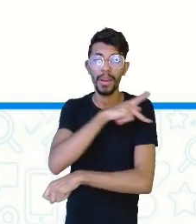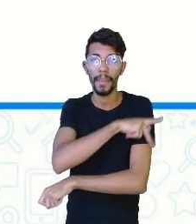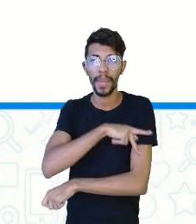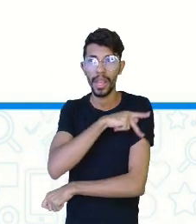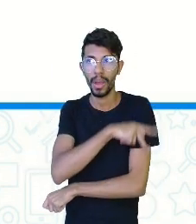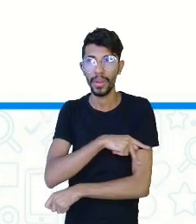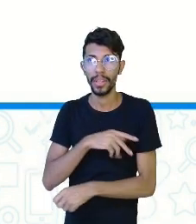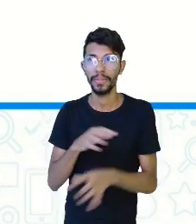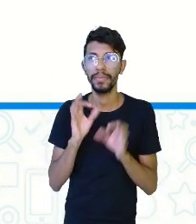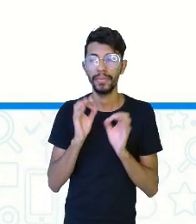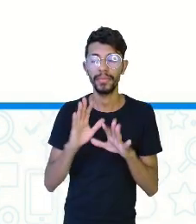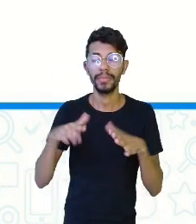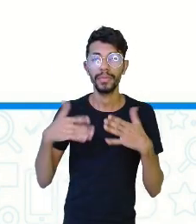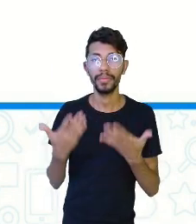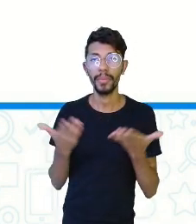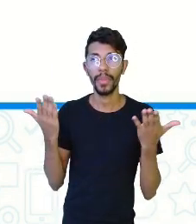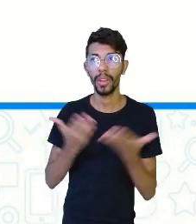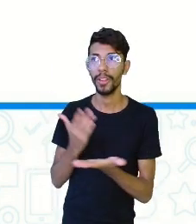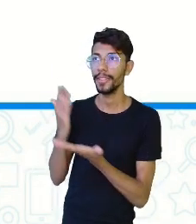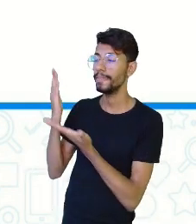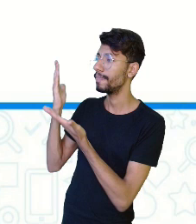da hidrografia